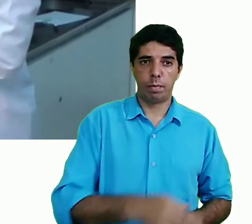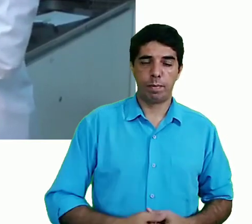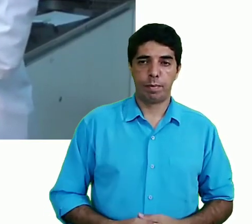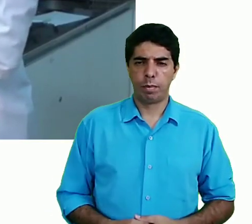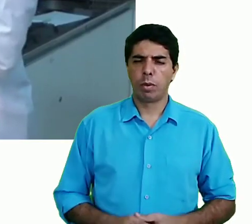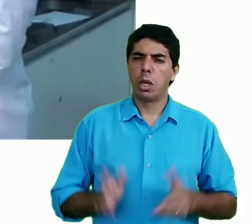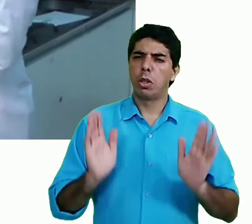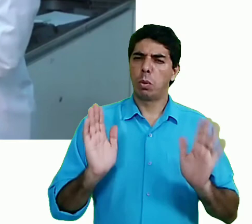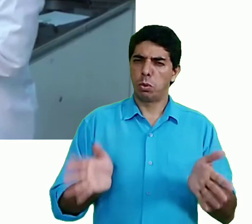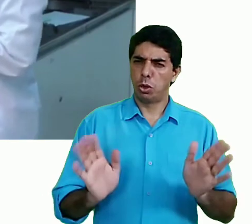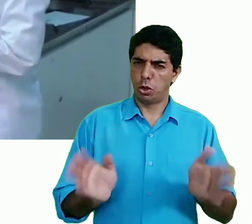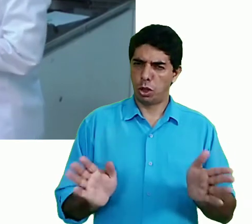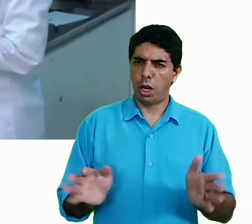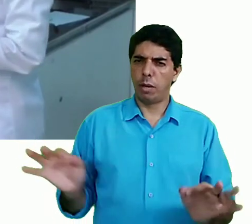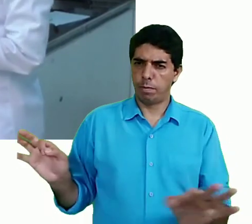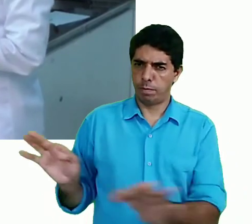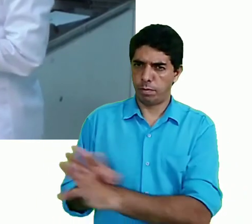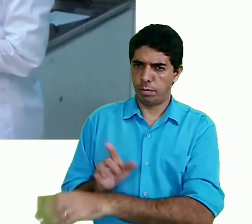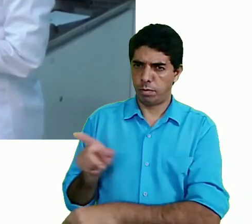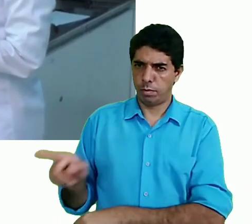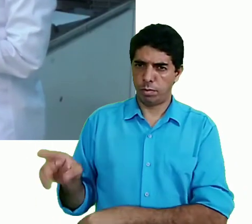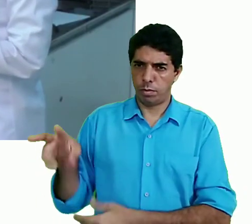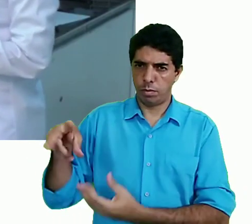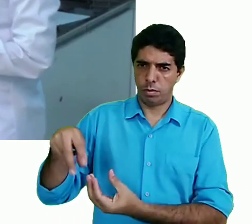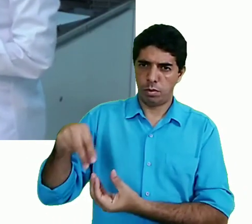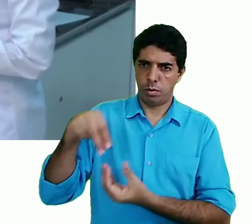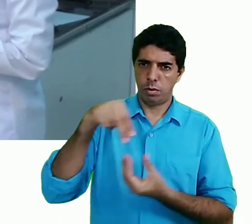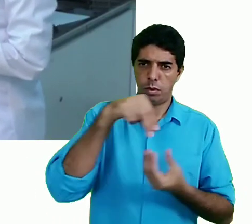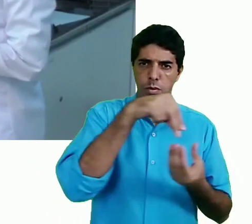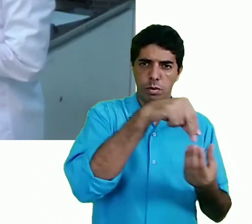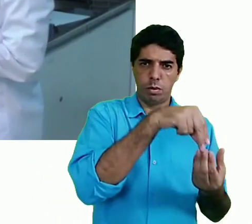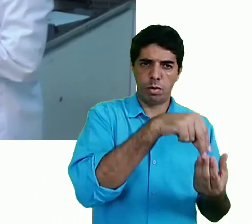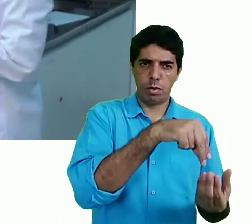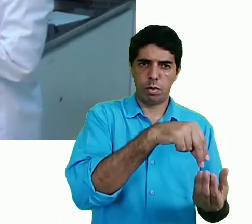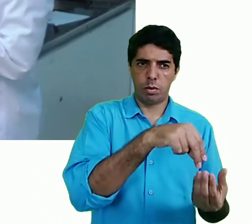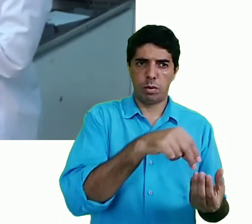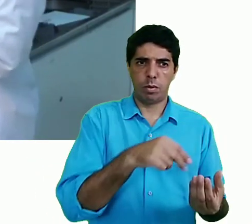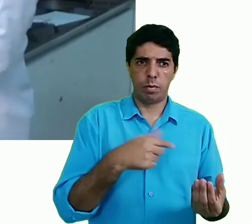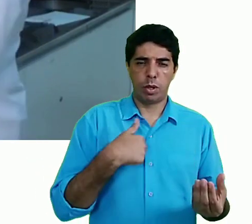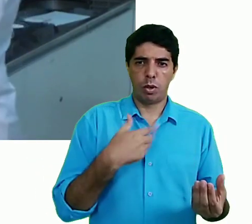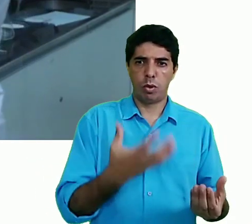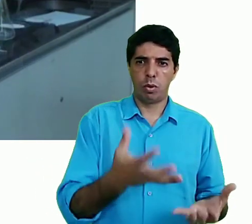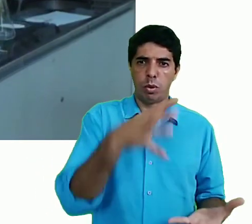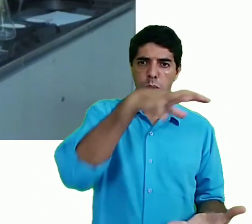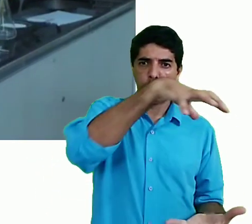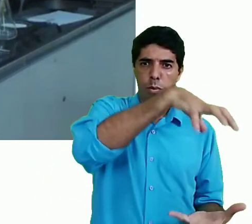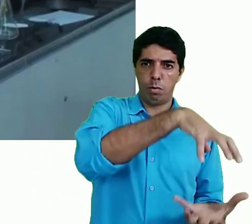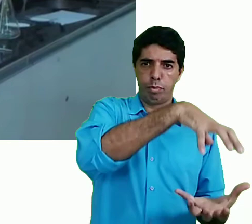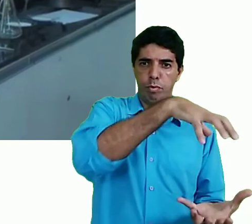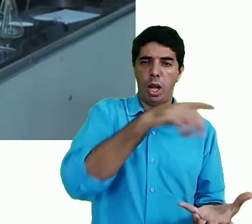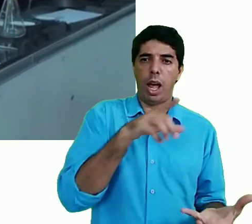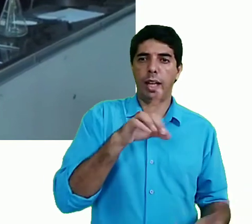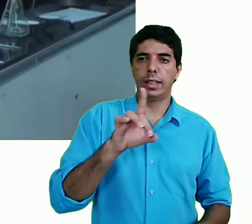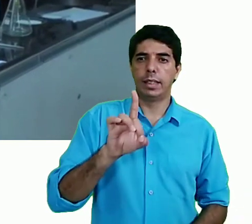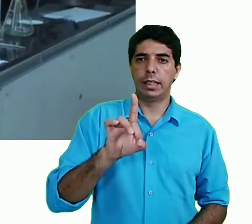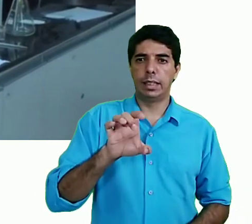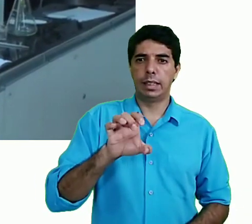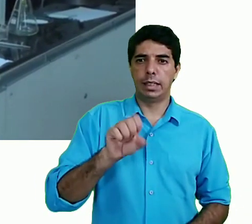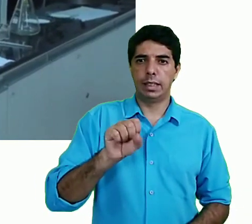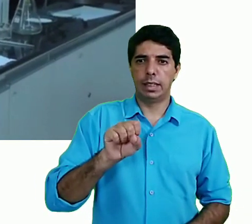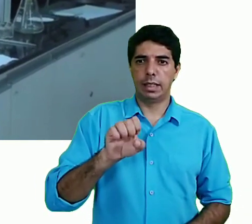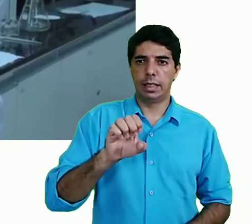etapa, foi retirado o cadinho lá da estufa após meia hora e colocado aqui nesse